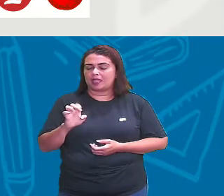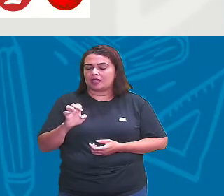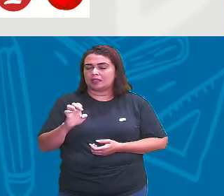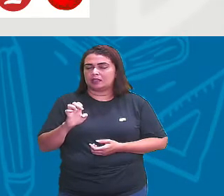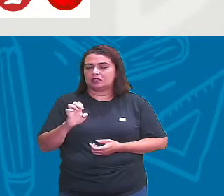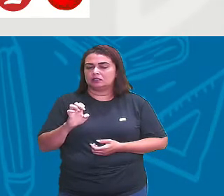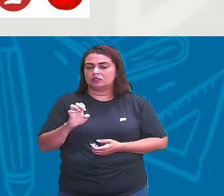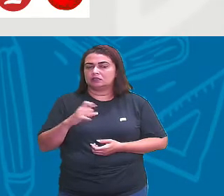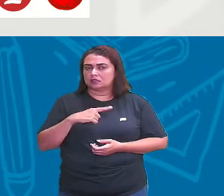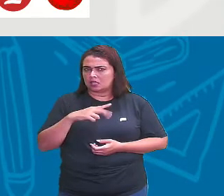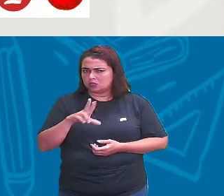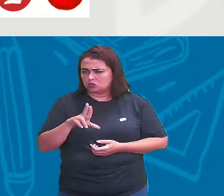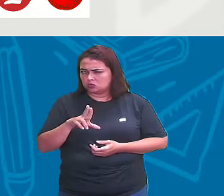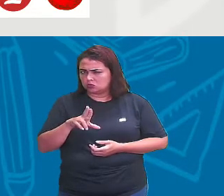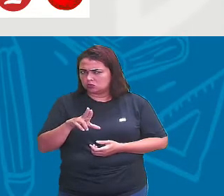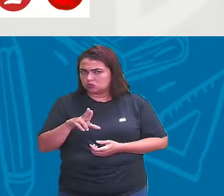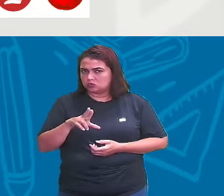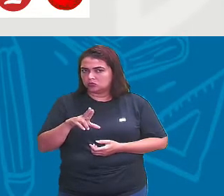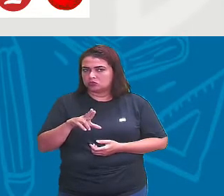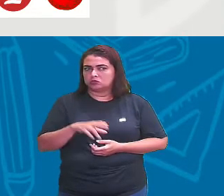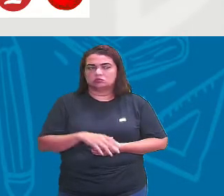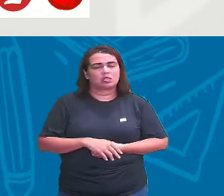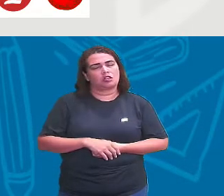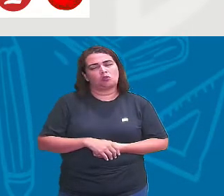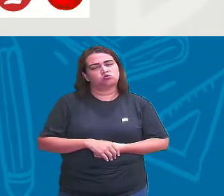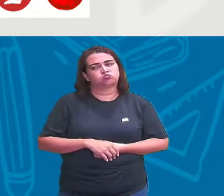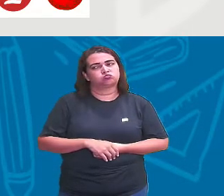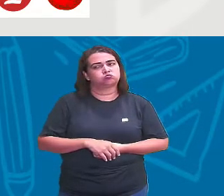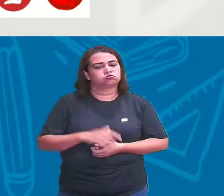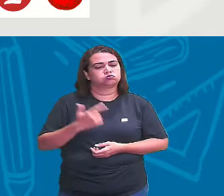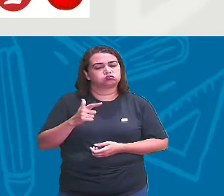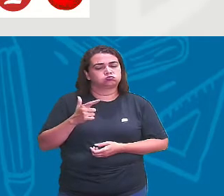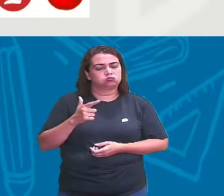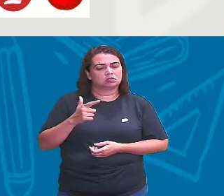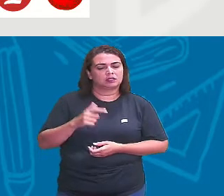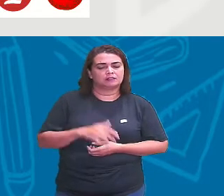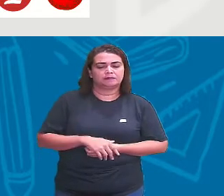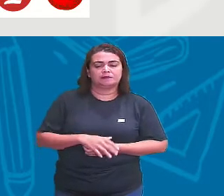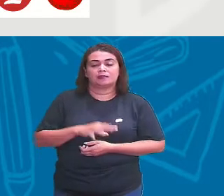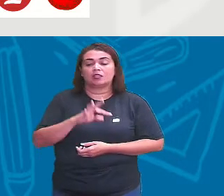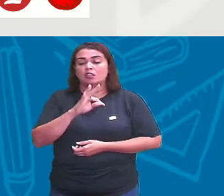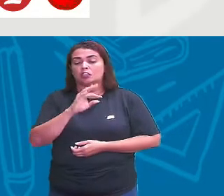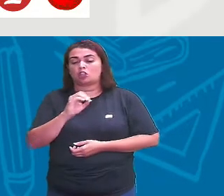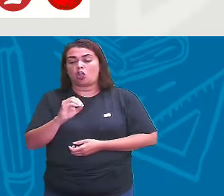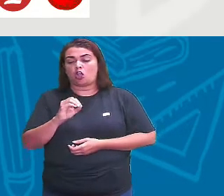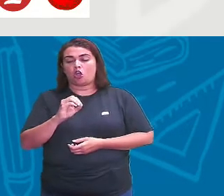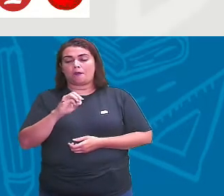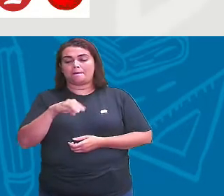tomate. Tem letra U? Tem não. A palavra tomate, vou falar de novo, ó.